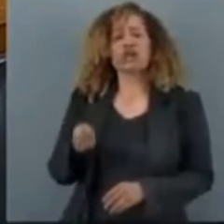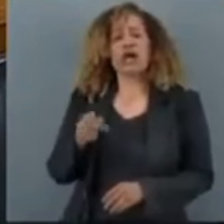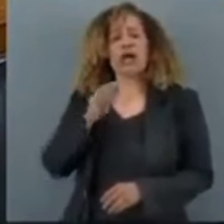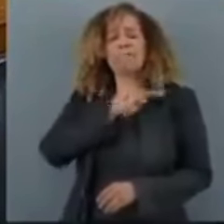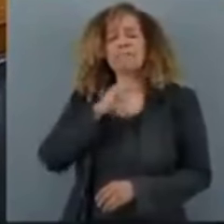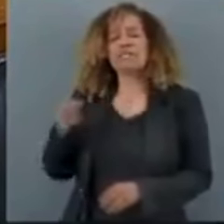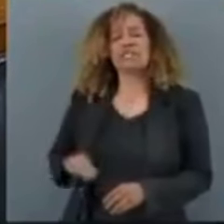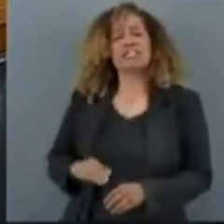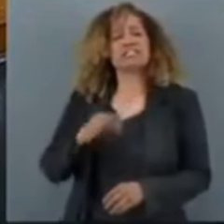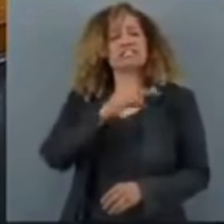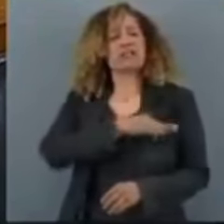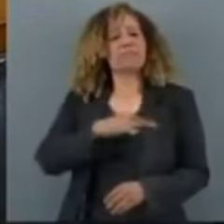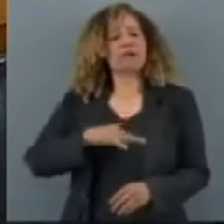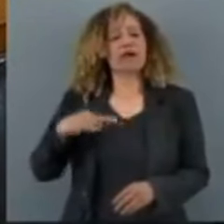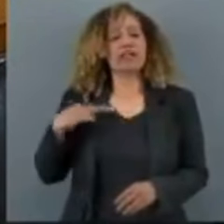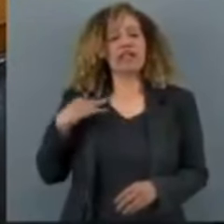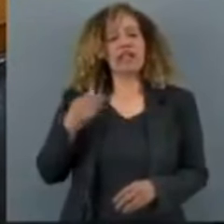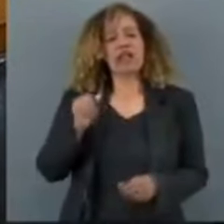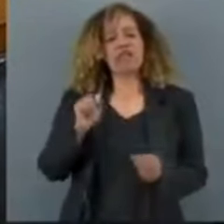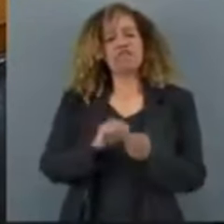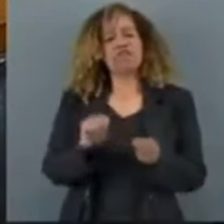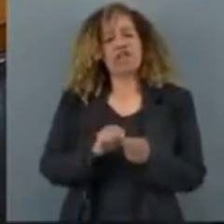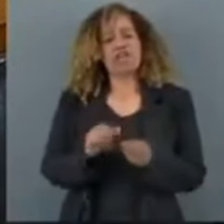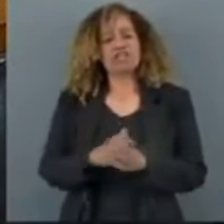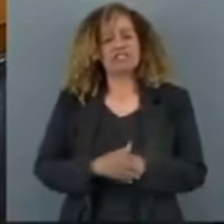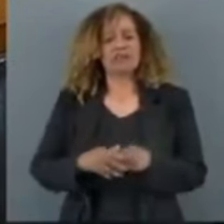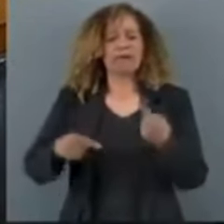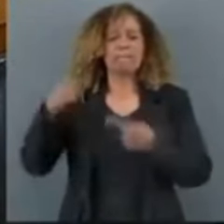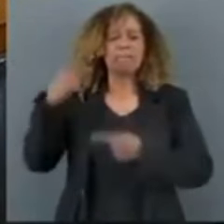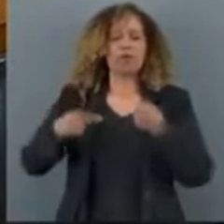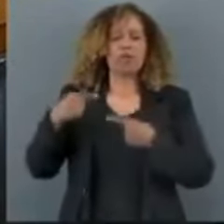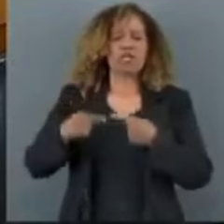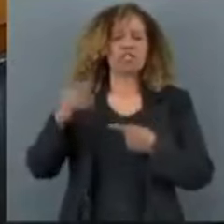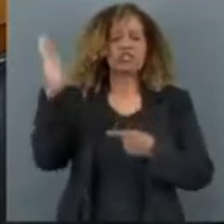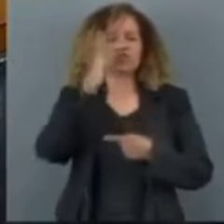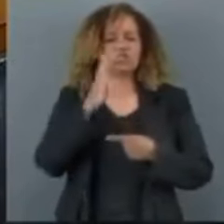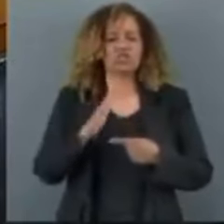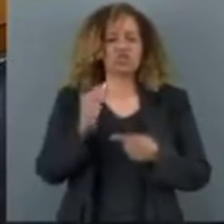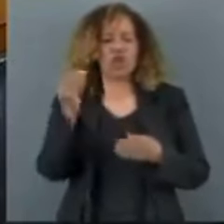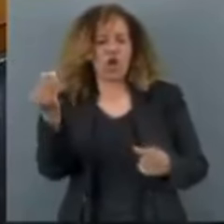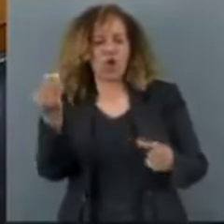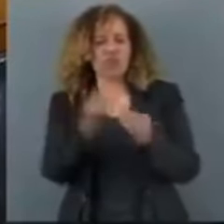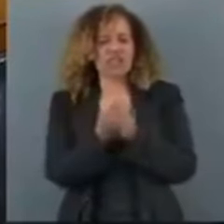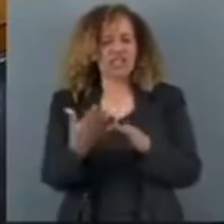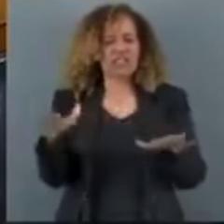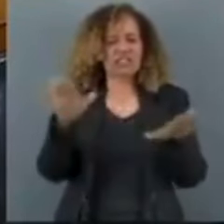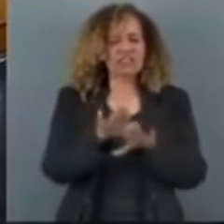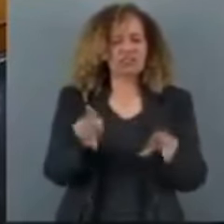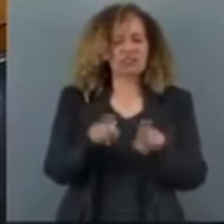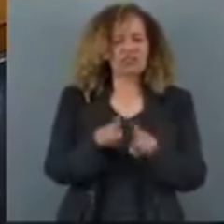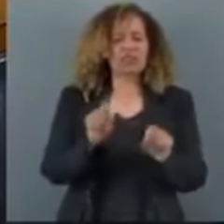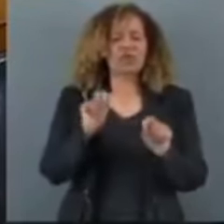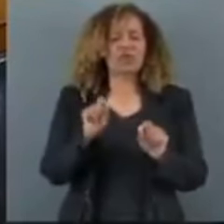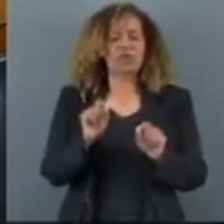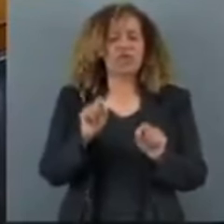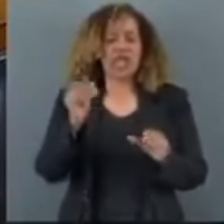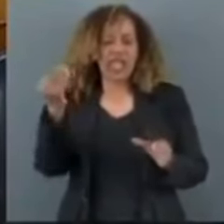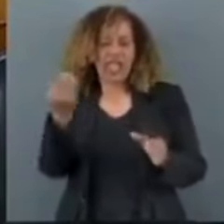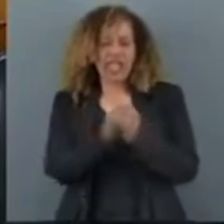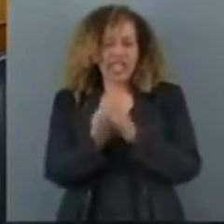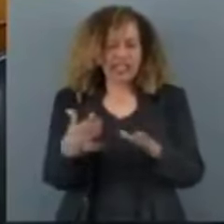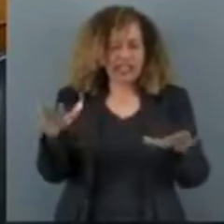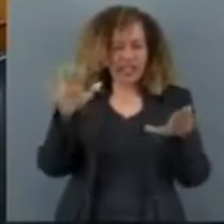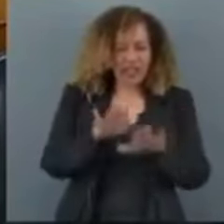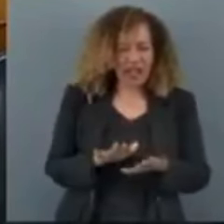ministra Marina Silva, à Política Nacional de Integração, que dizia o seguinte: integrar